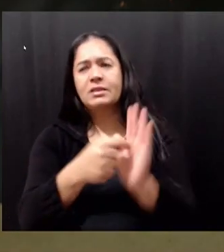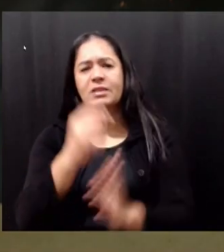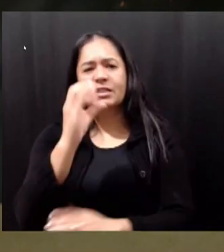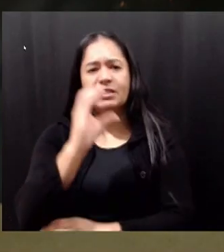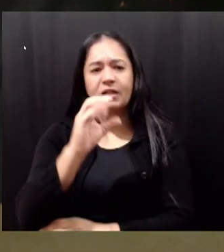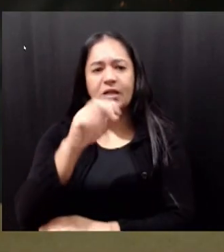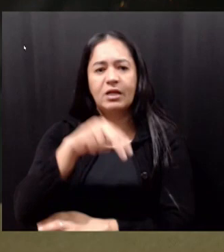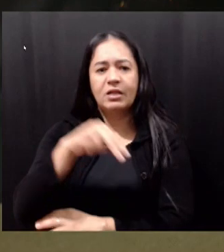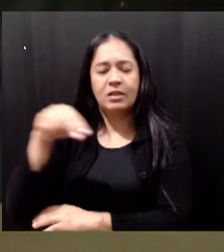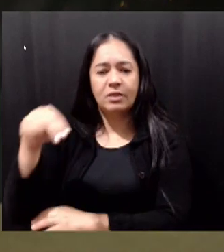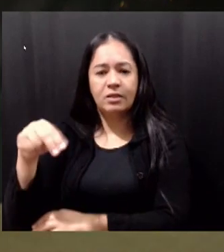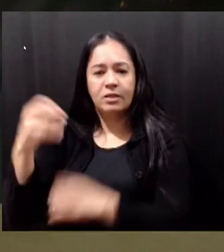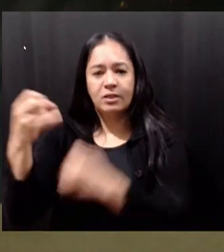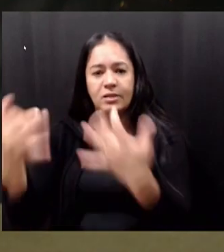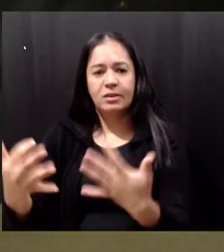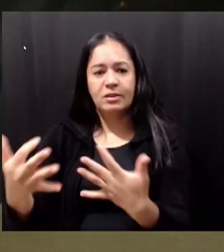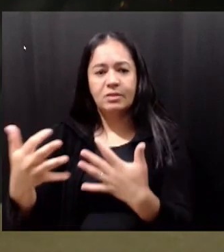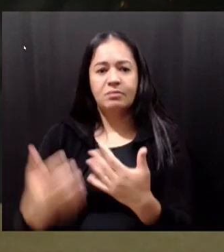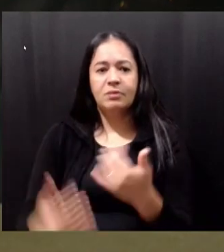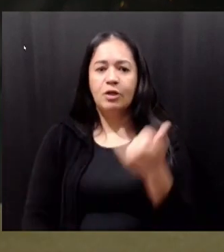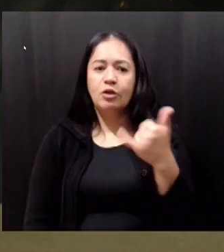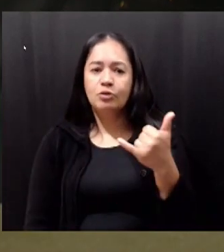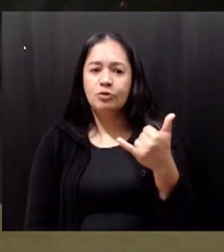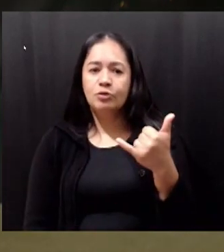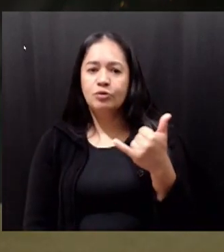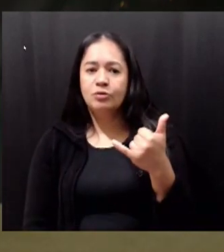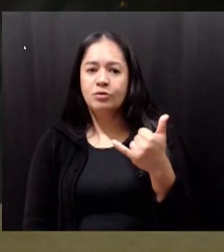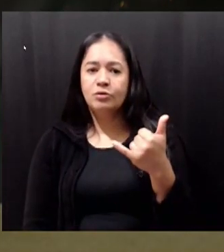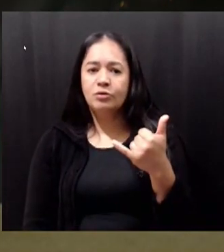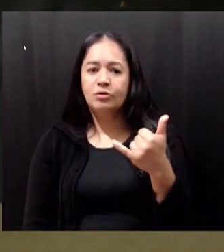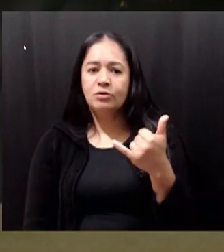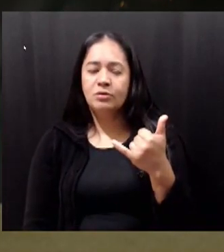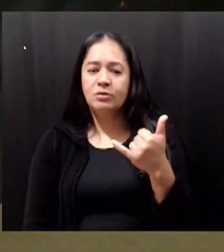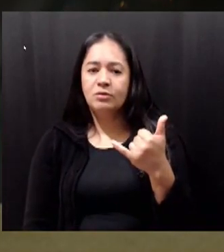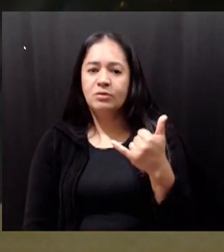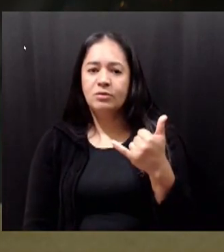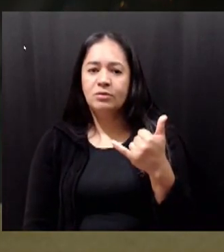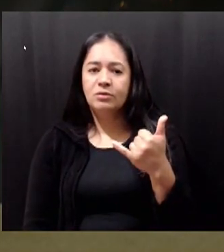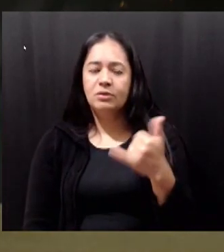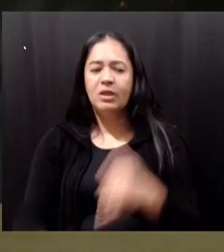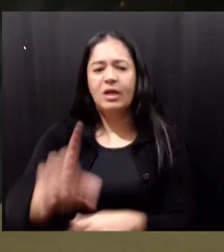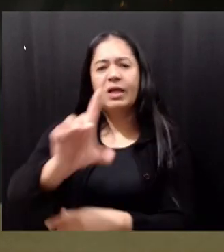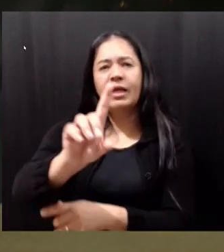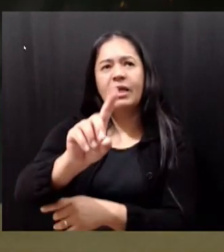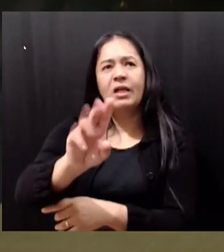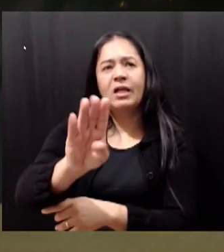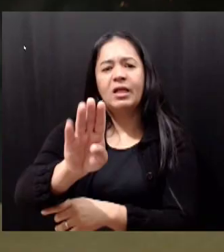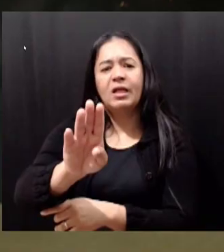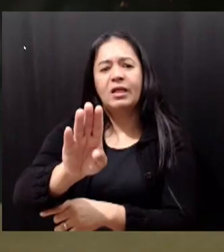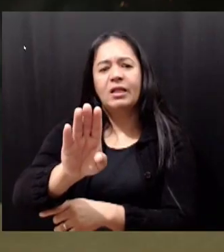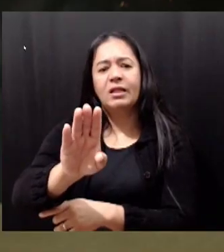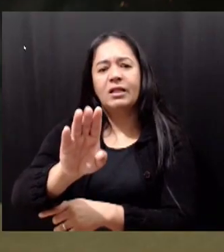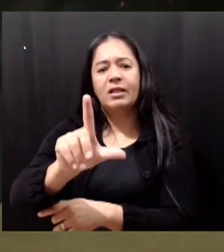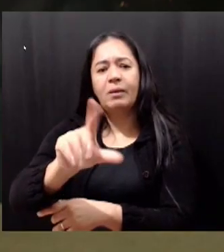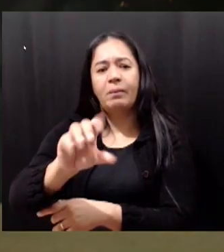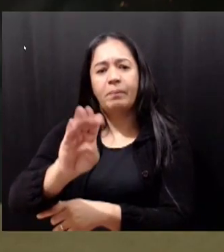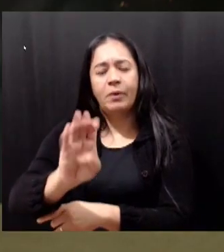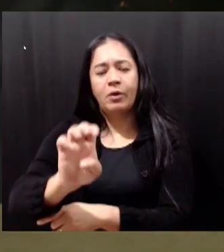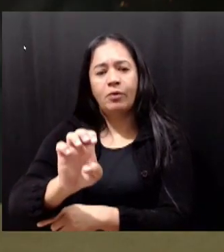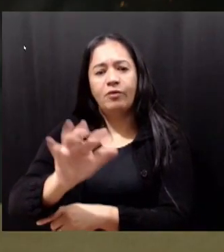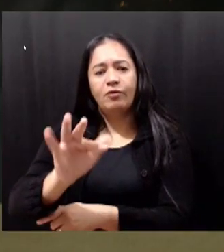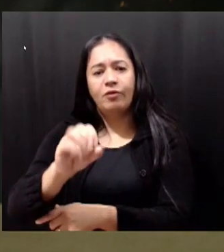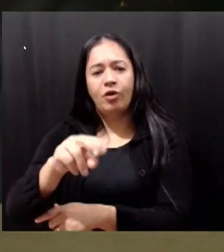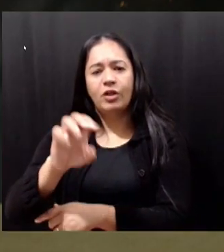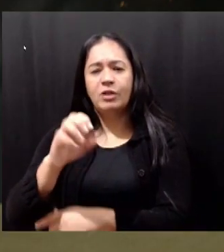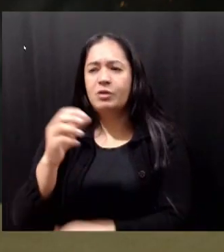dos smartphones, se eu não me engano, é double phones o nome dos celulares pequenininhos. Por gentileza, volta para